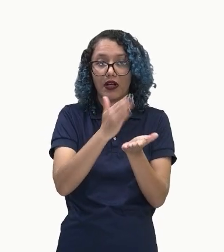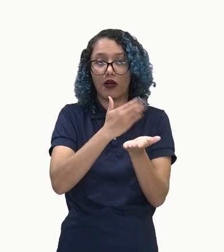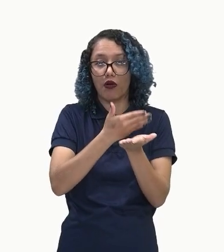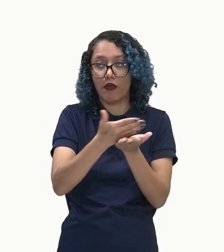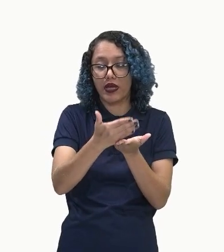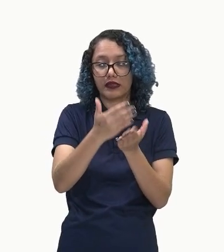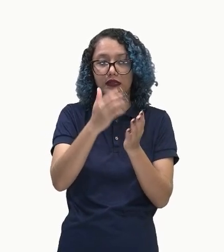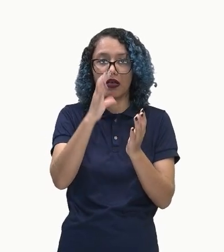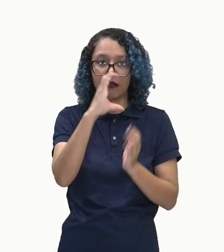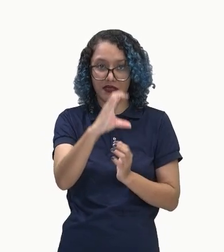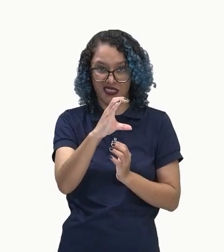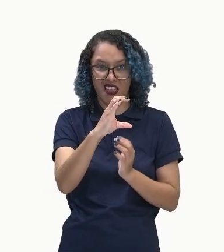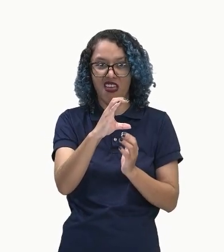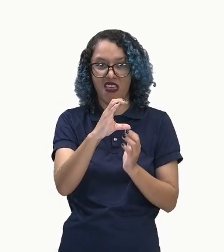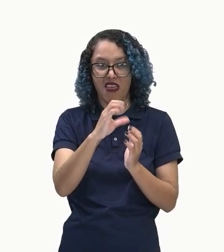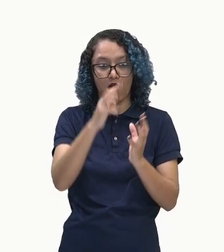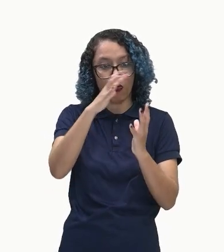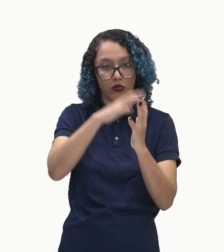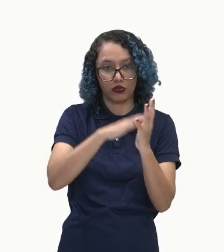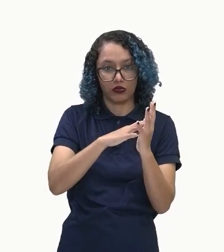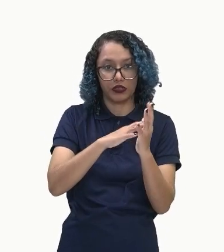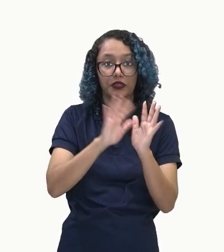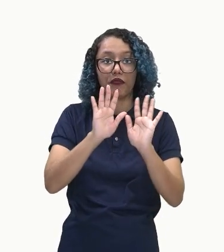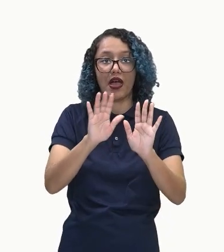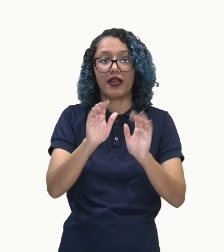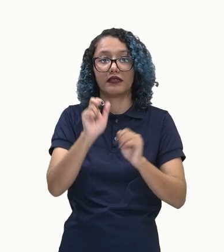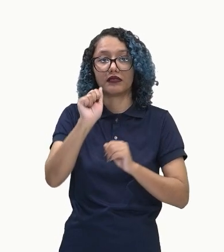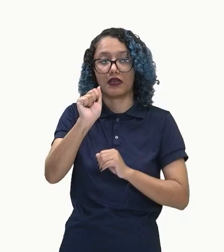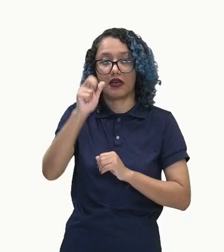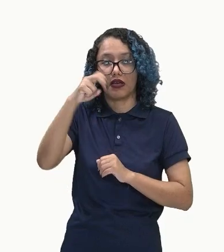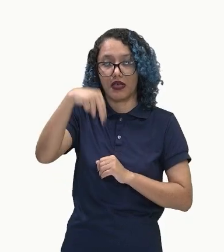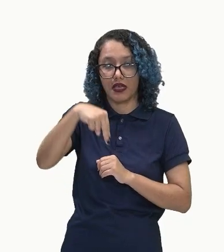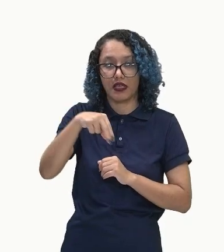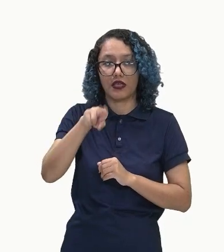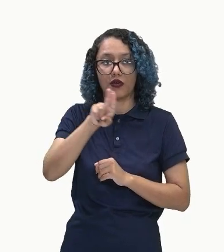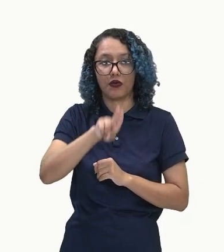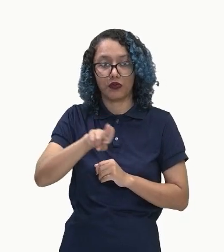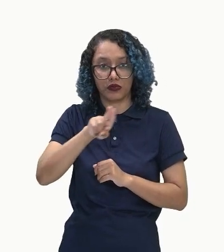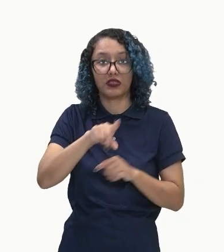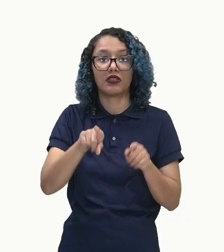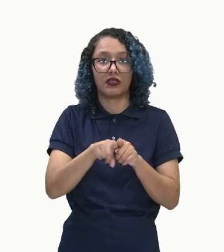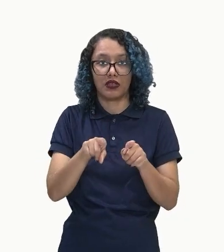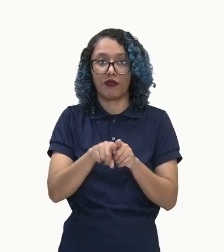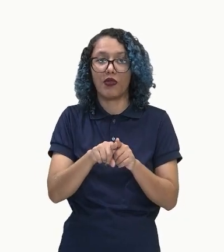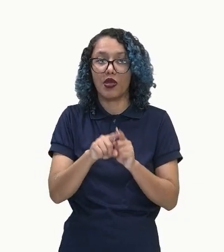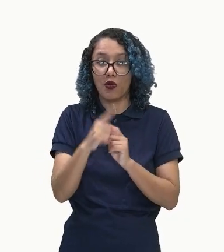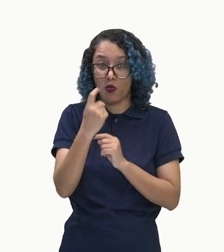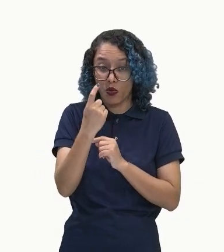vou utilizar com plural. Aliás, com palavra também única,